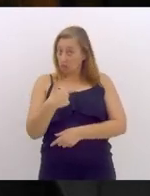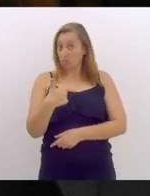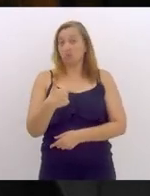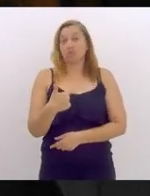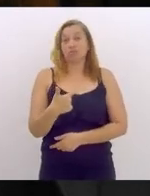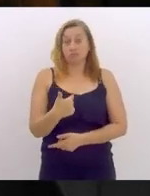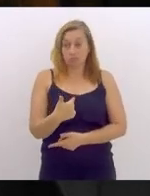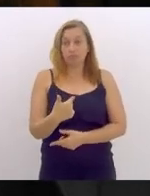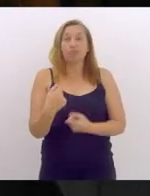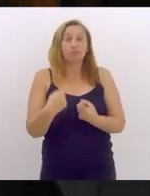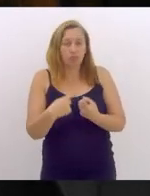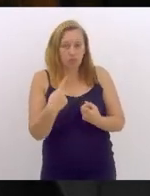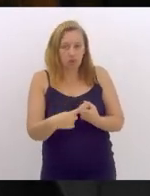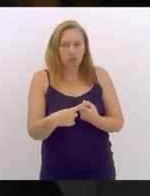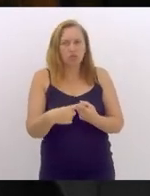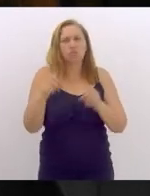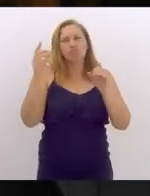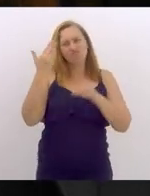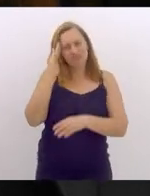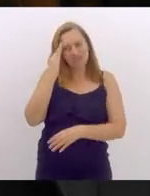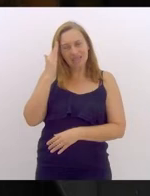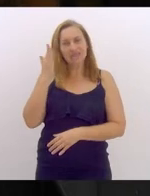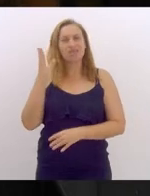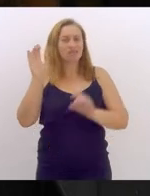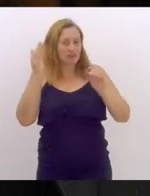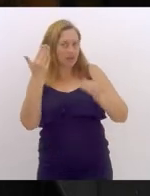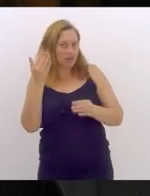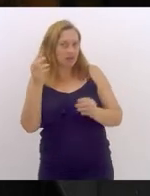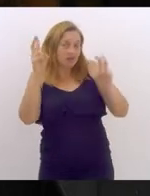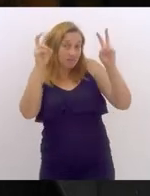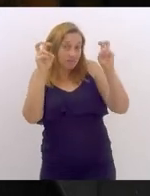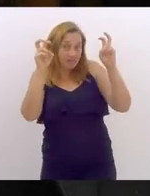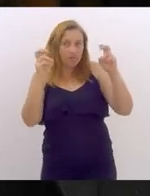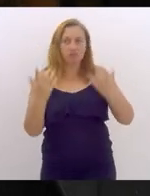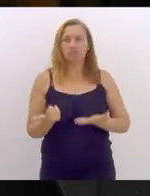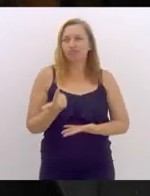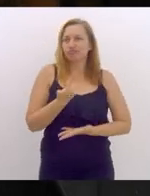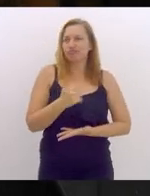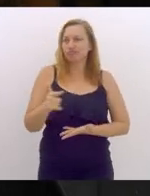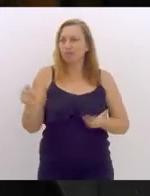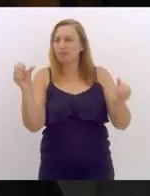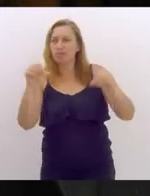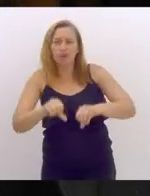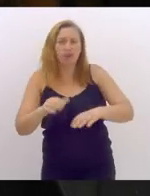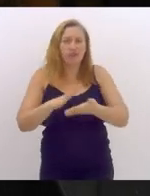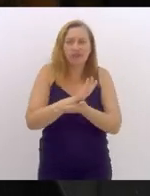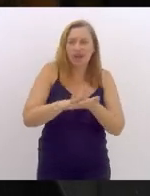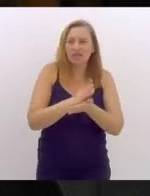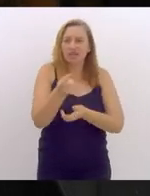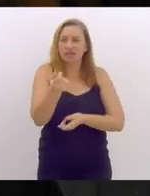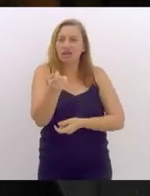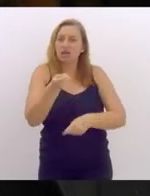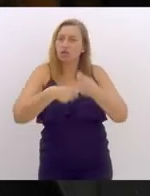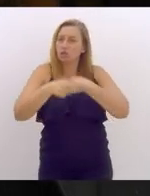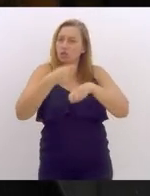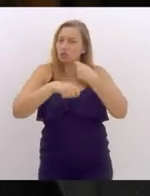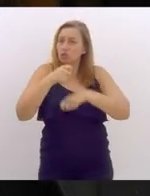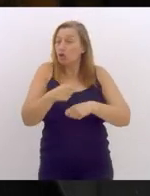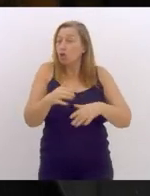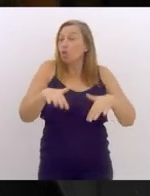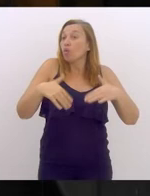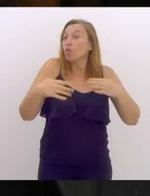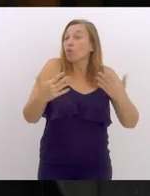porque também é um especialista nesse tema que não tem nada pior na economia quando